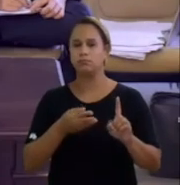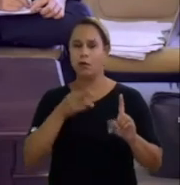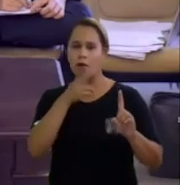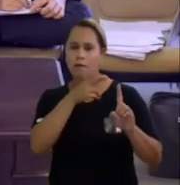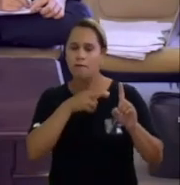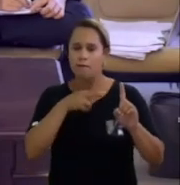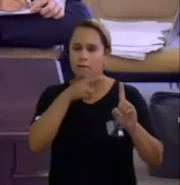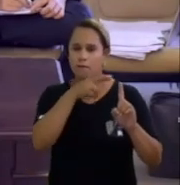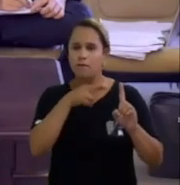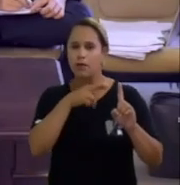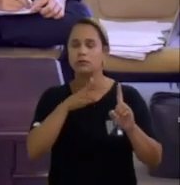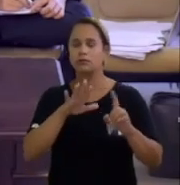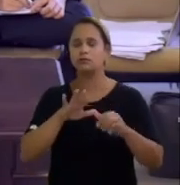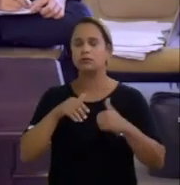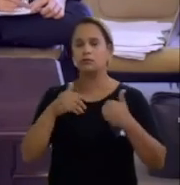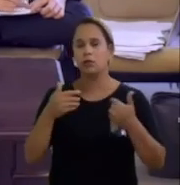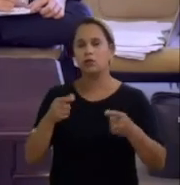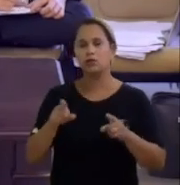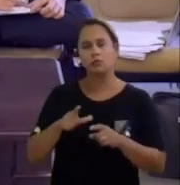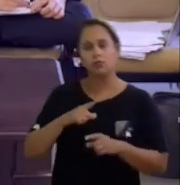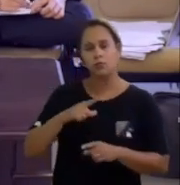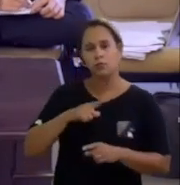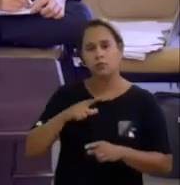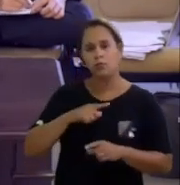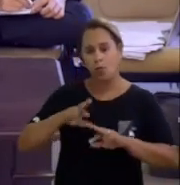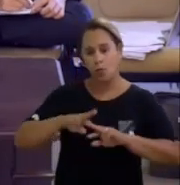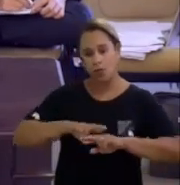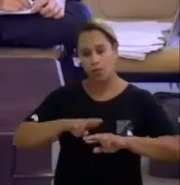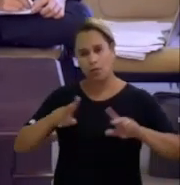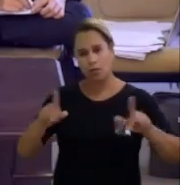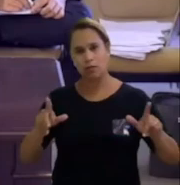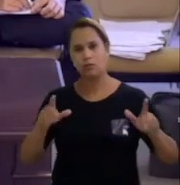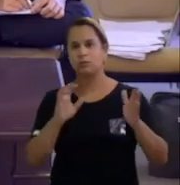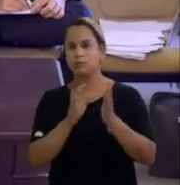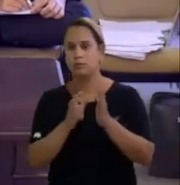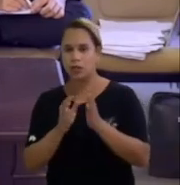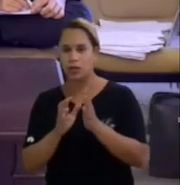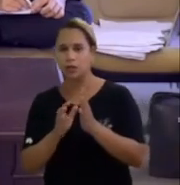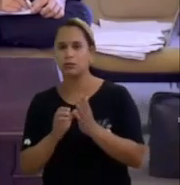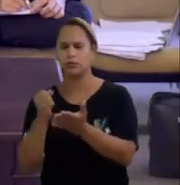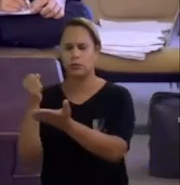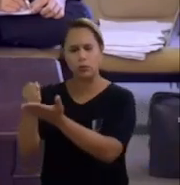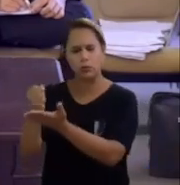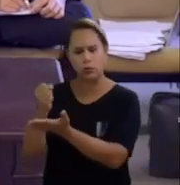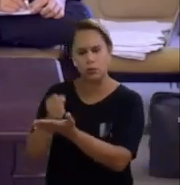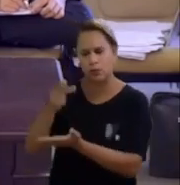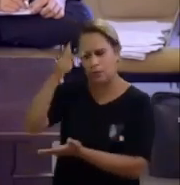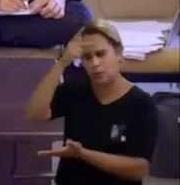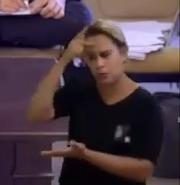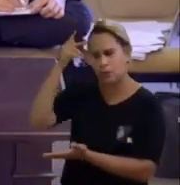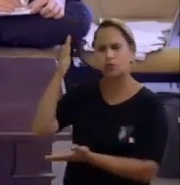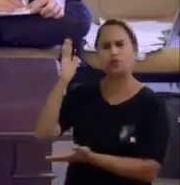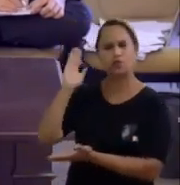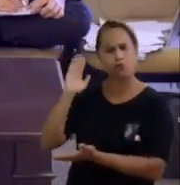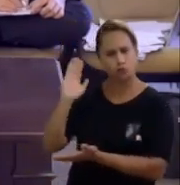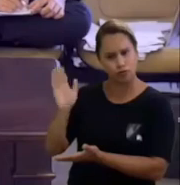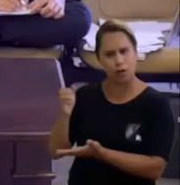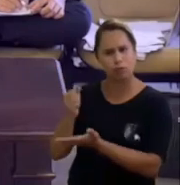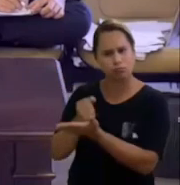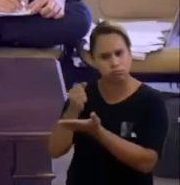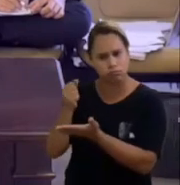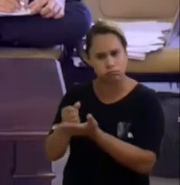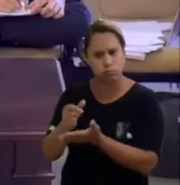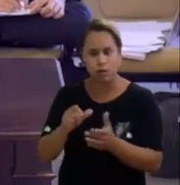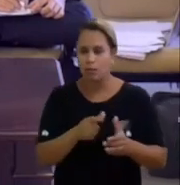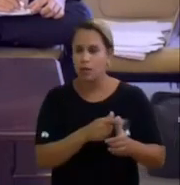então, mudança de partido, a continuidade dos gastos, recontratação de pessoas que haviam sido contratadas na primeira legenda. Quando sai